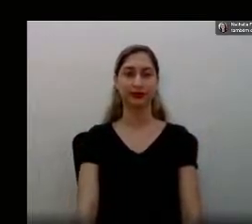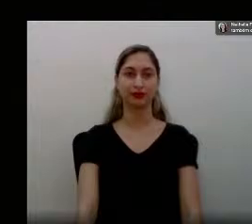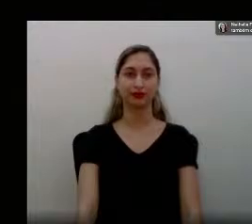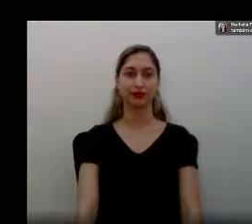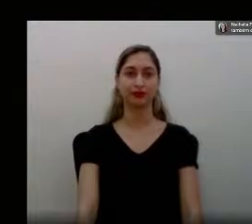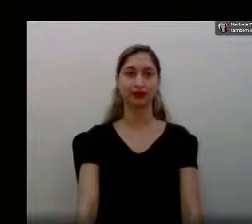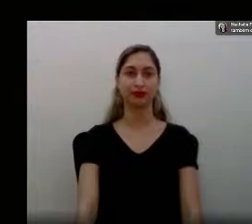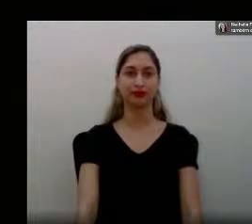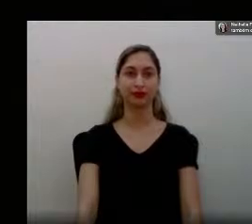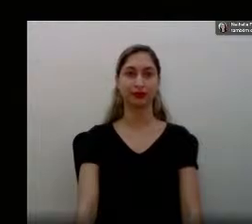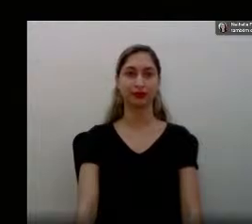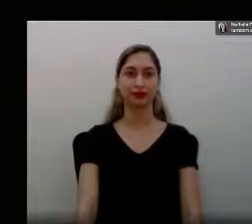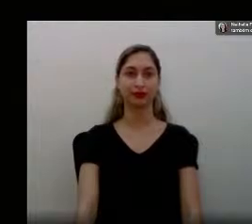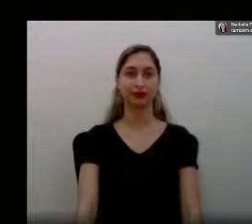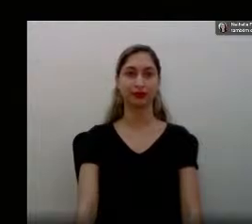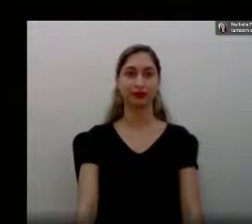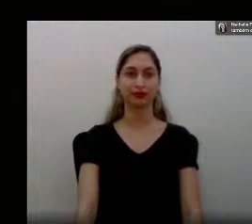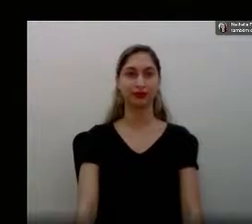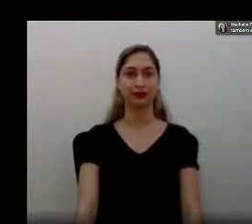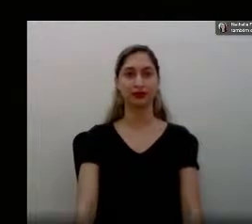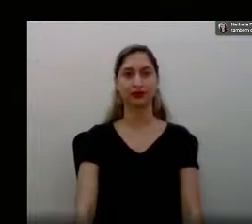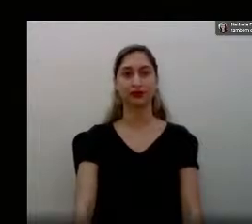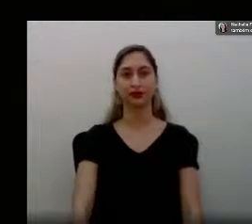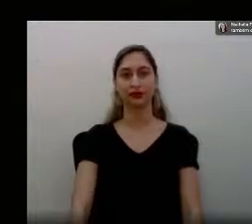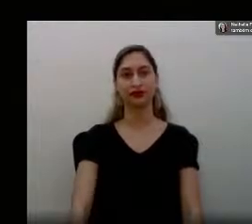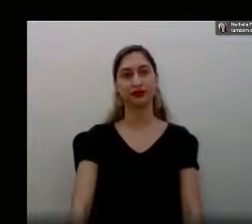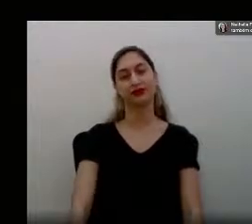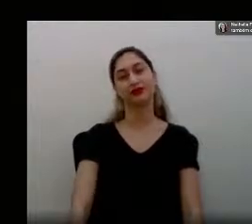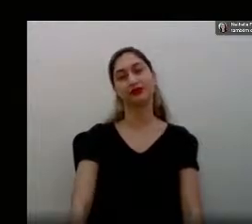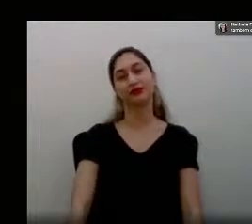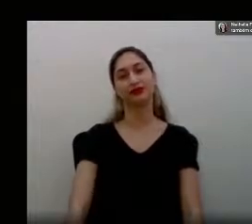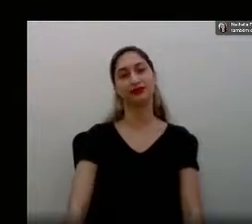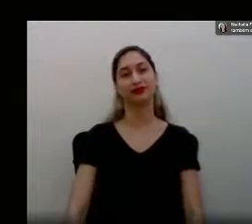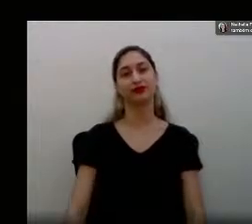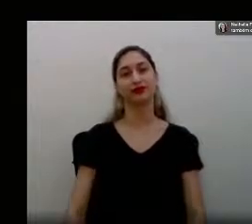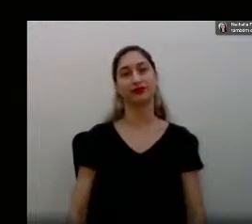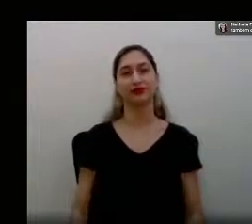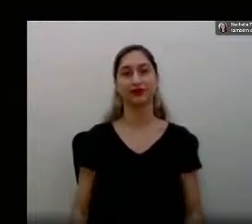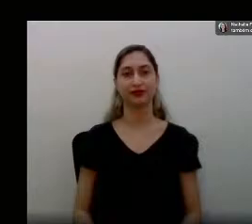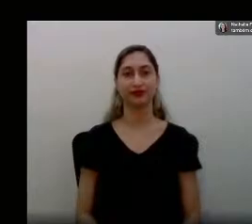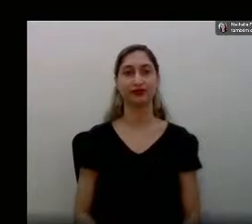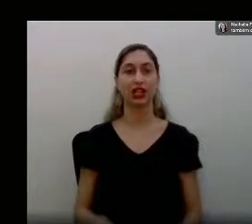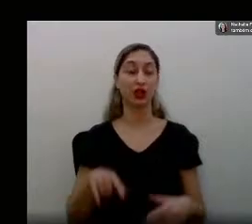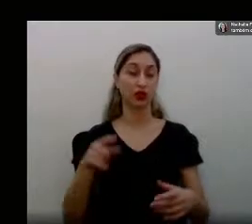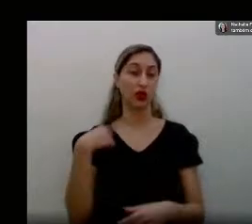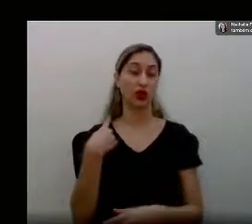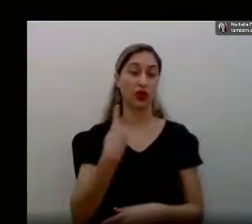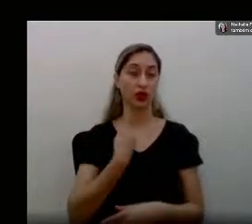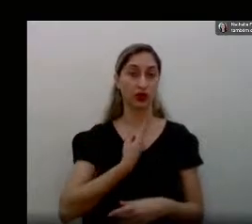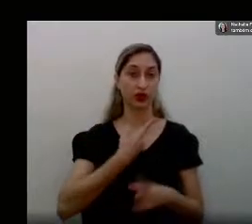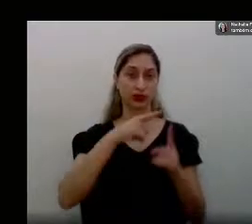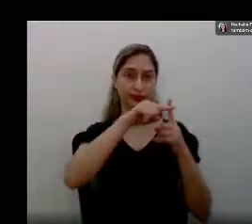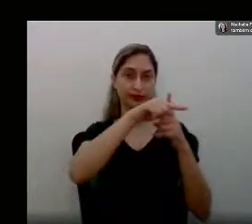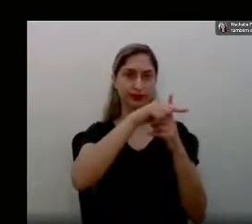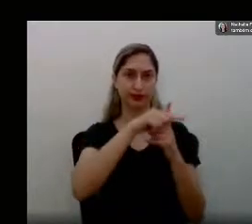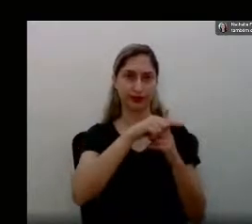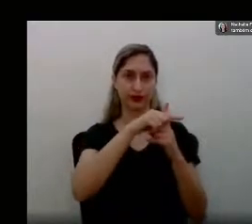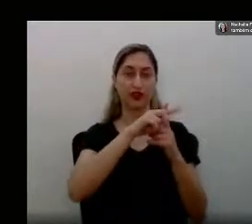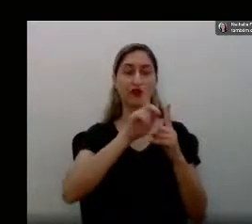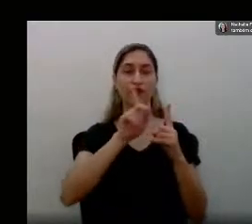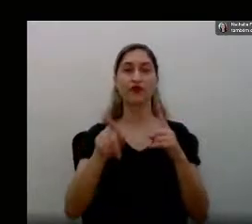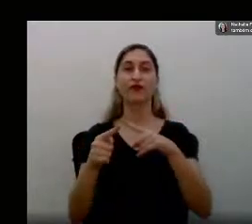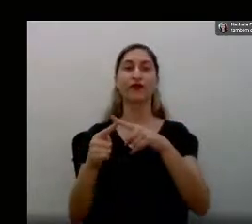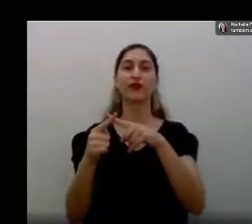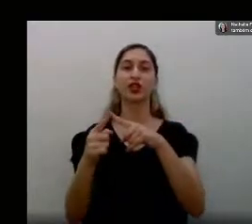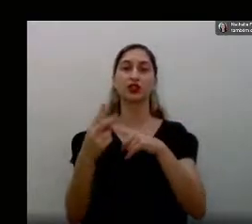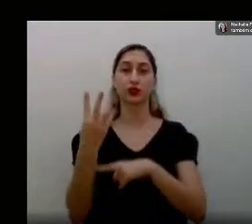chicano ele quatro vezes e meia a gente vai cair nessa região do céu aqui que é o Pólo Sul é